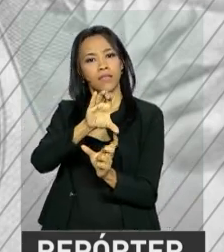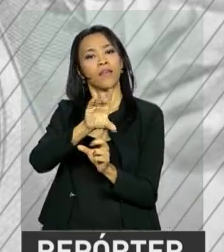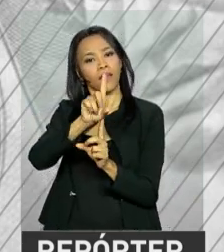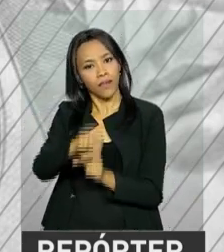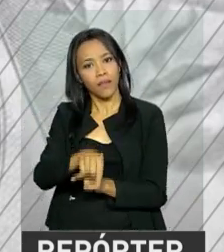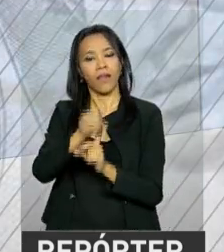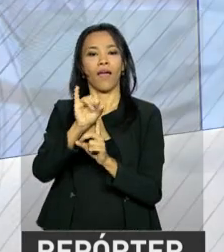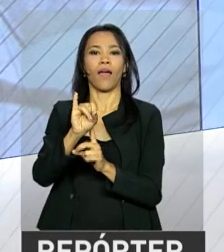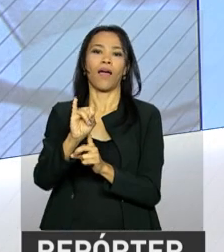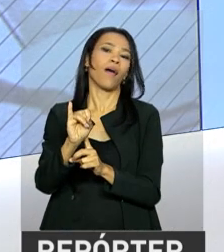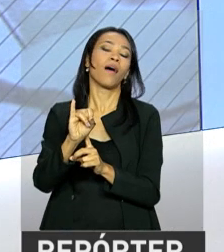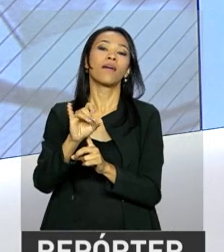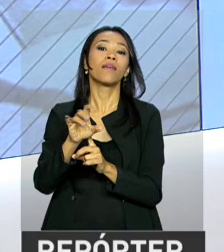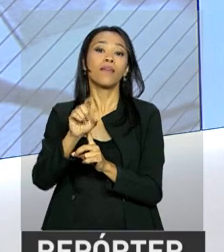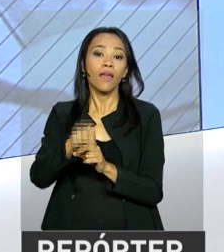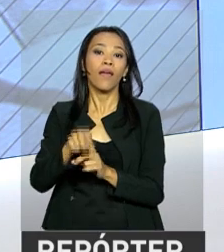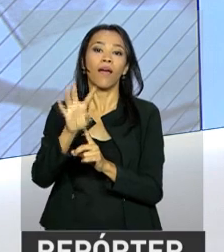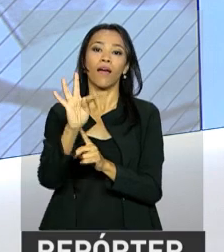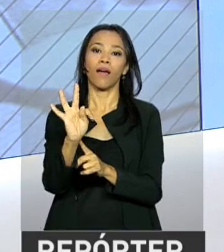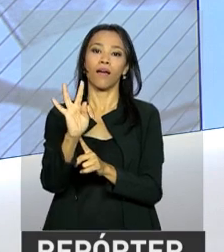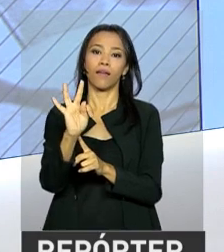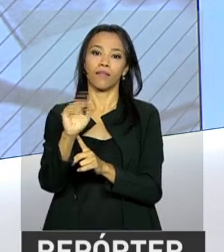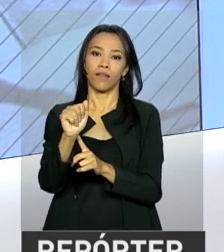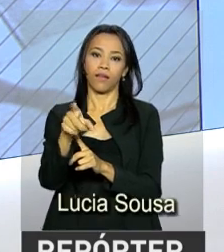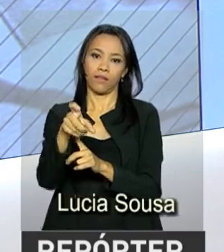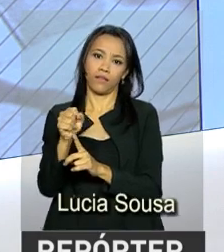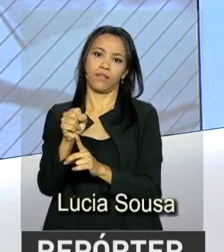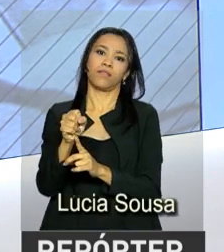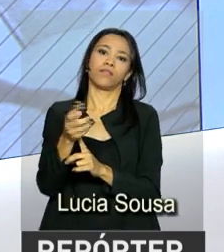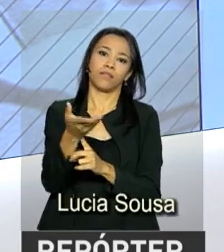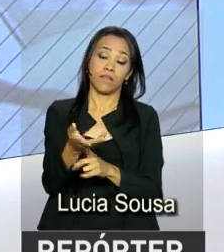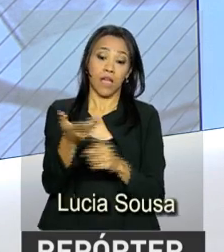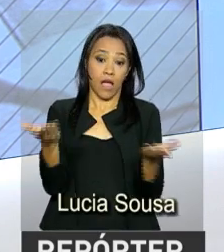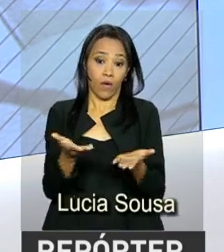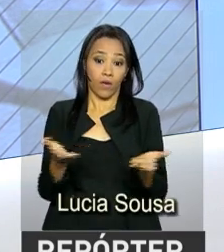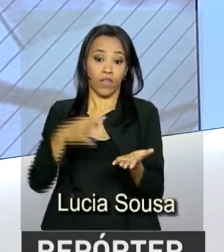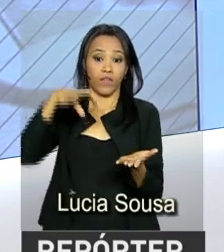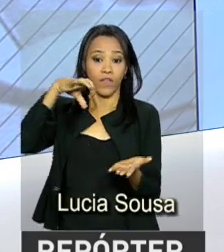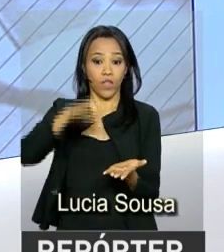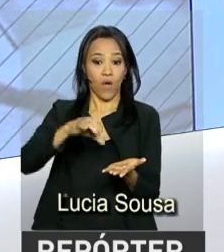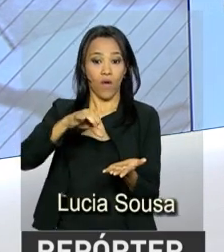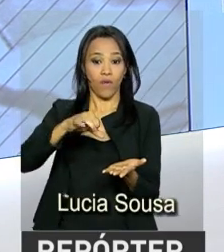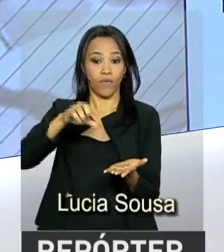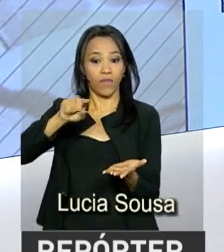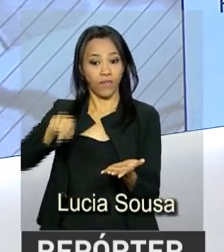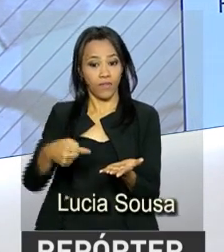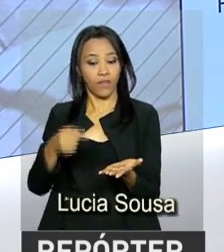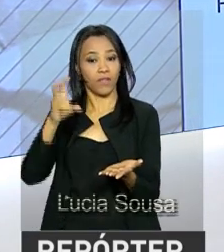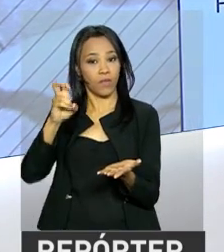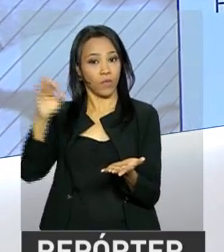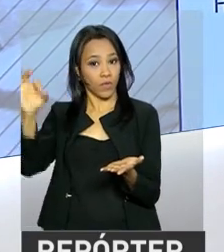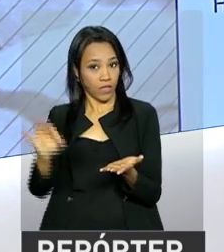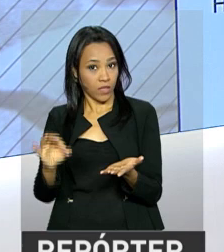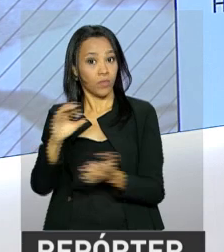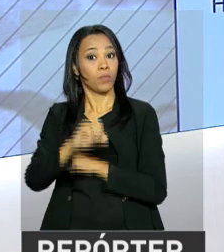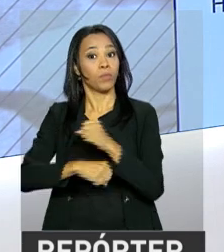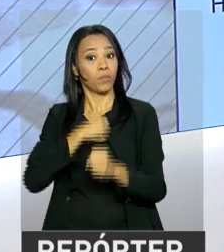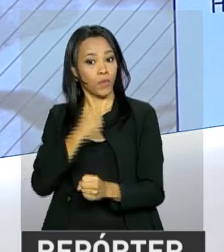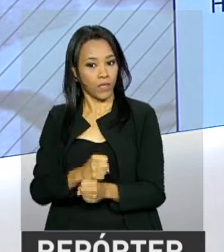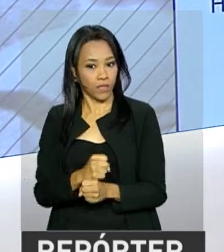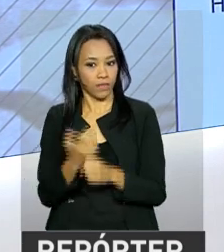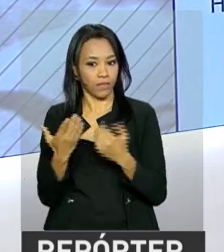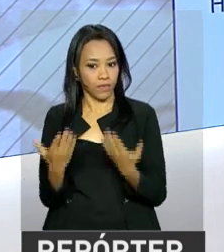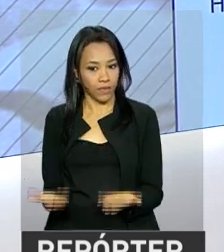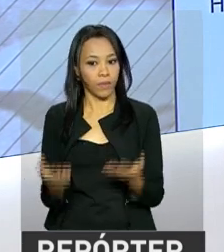economia agora a previsão dos analistas é de que os juros fiquem em 99,5% ao ano a na